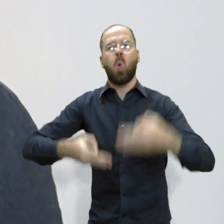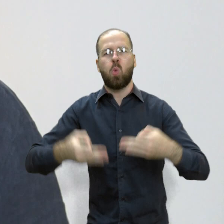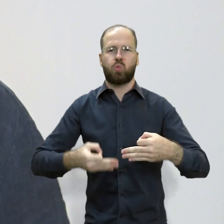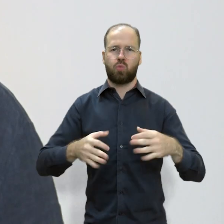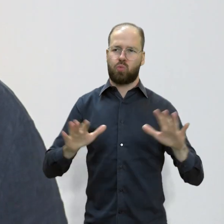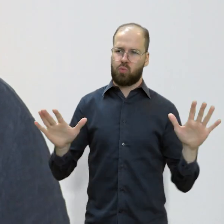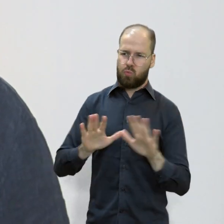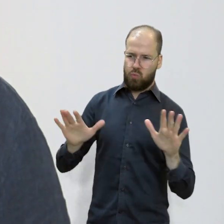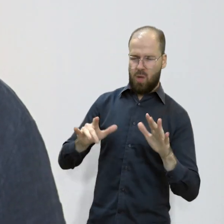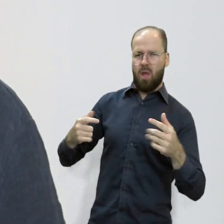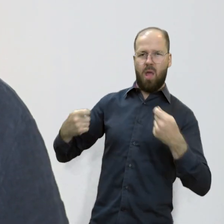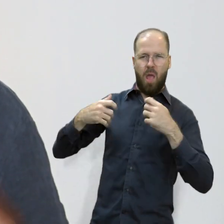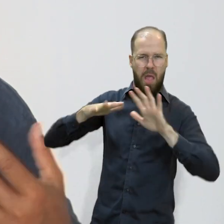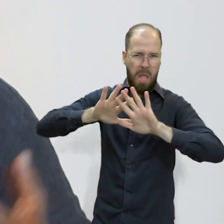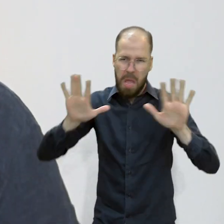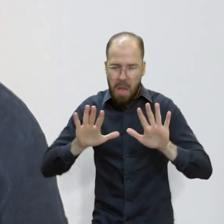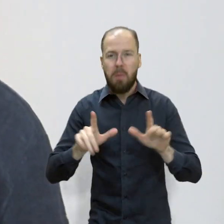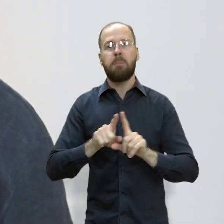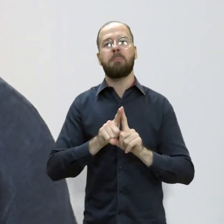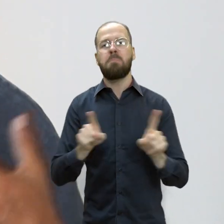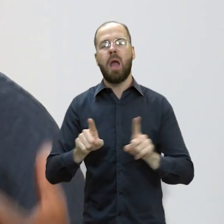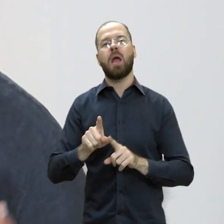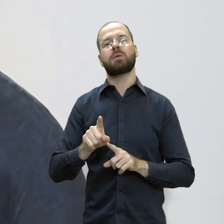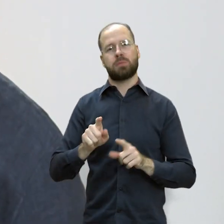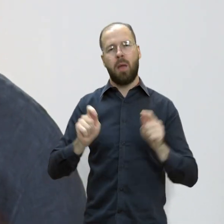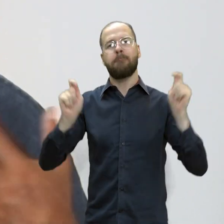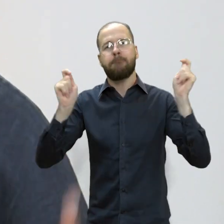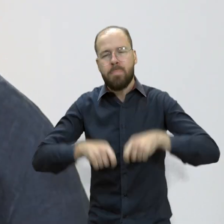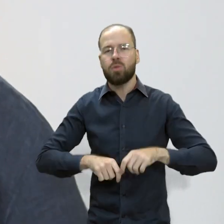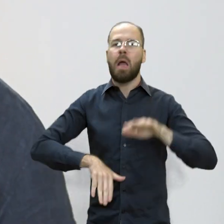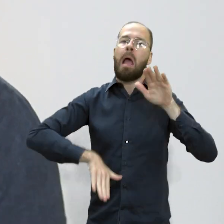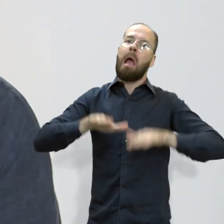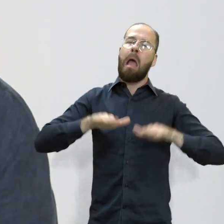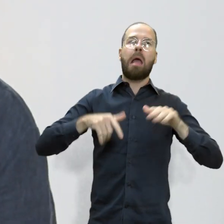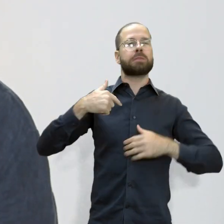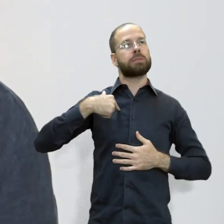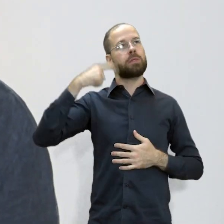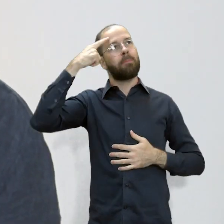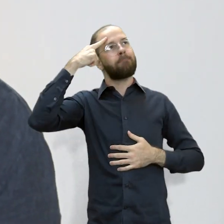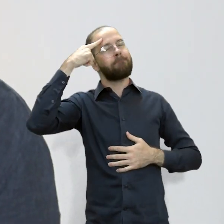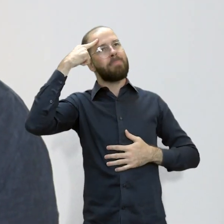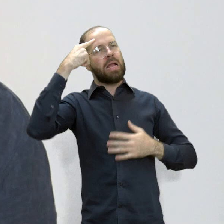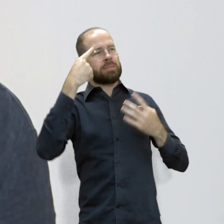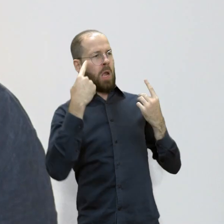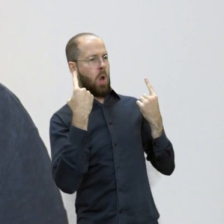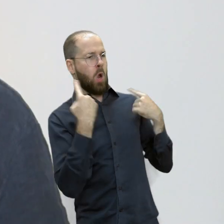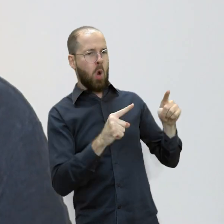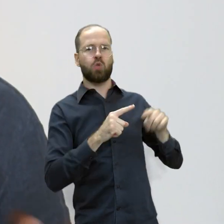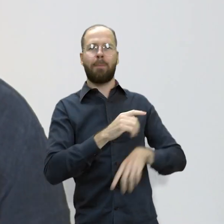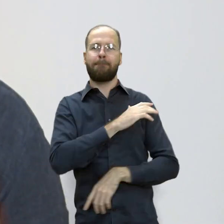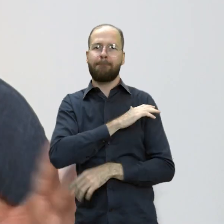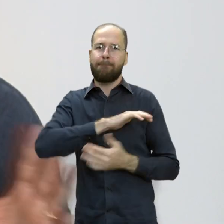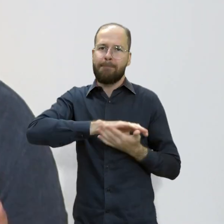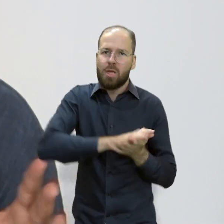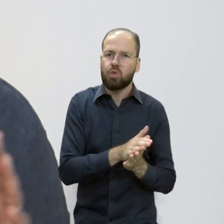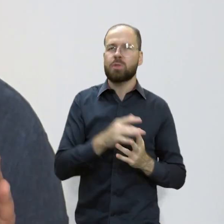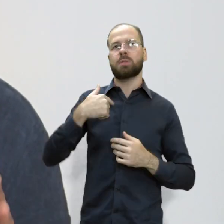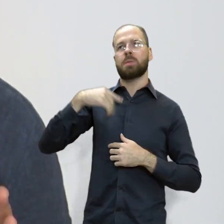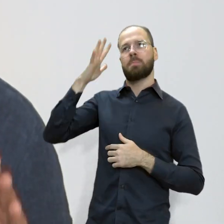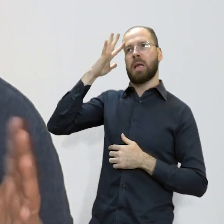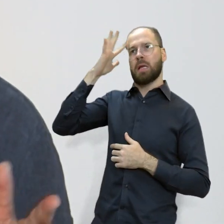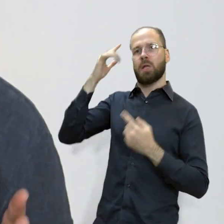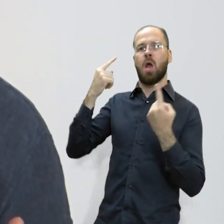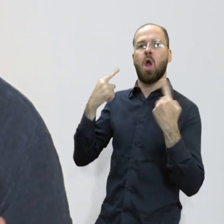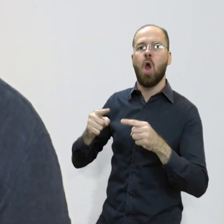a essa tradição, uma vez que é sempre possível crise dos preconceitos, crise das preconcepções. Então, assim, Ser e Tempo é uma obra que está